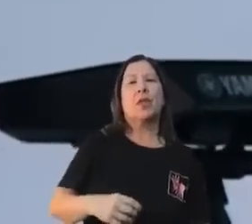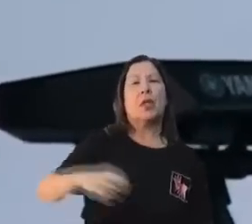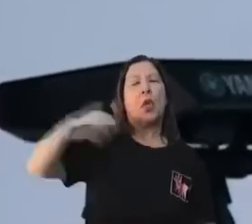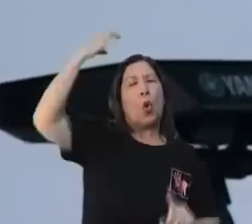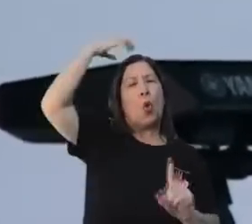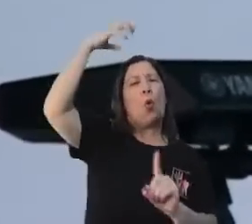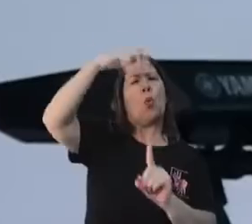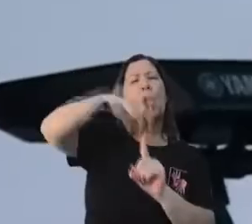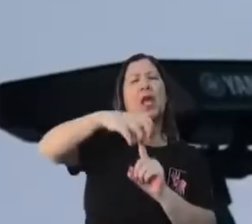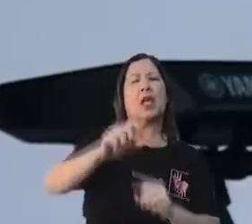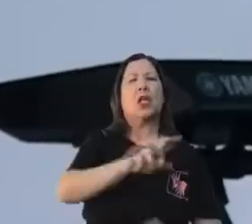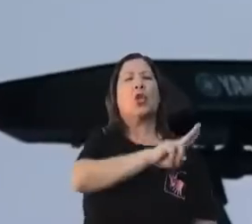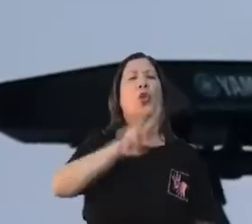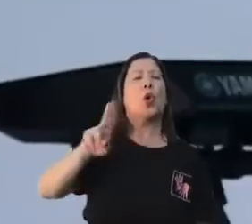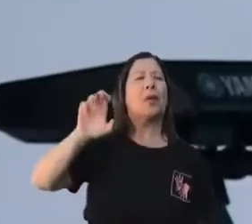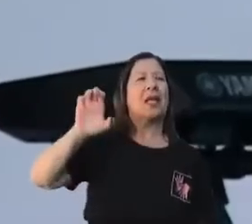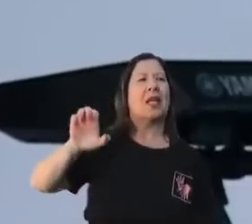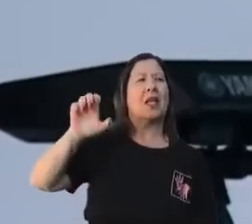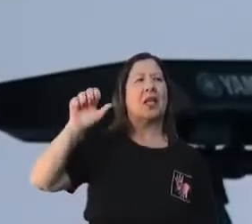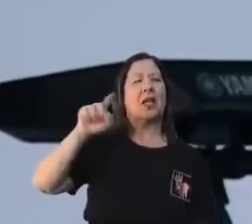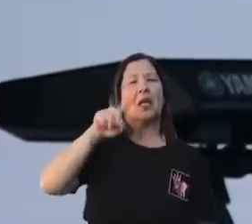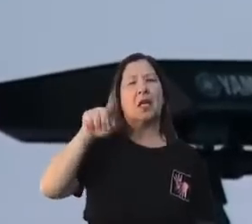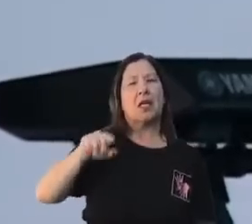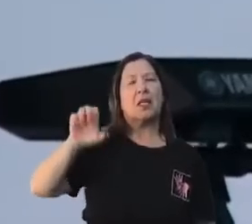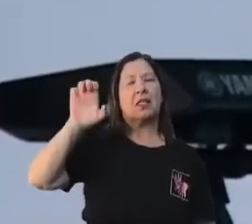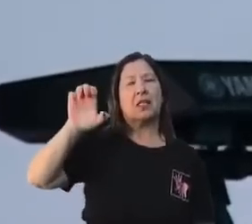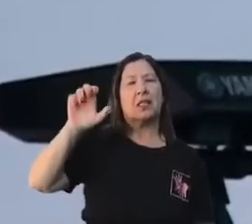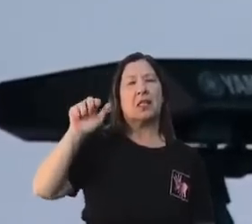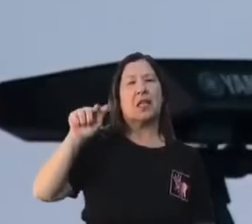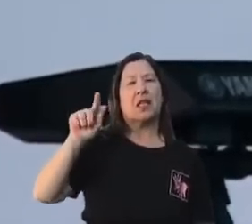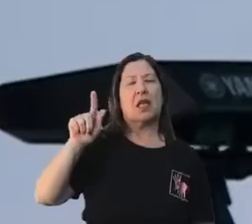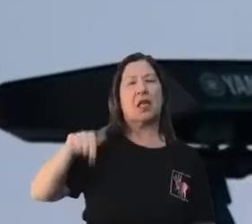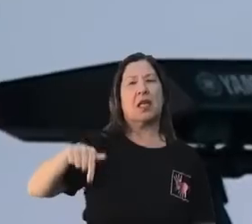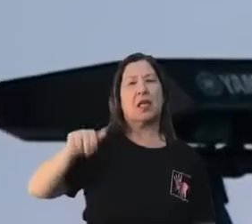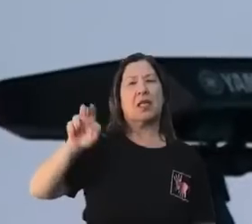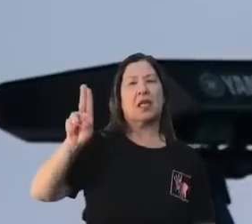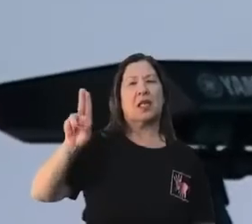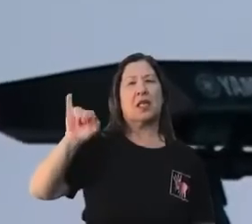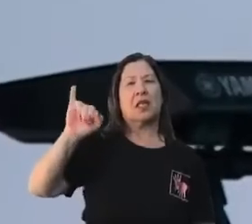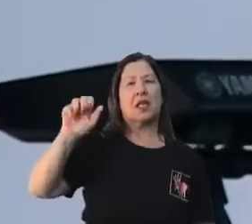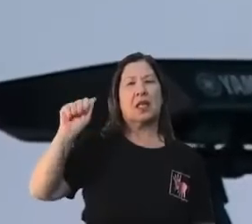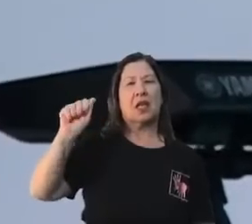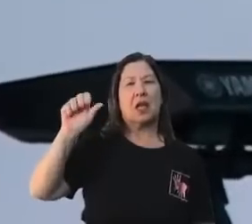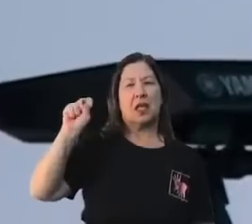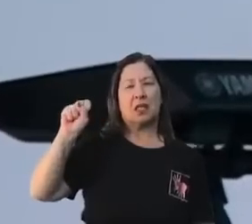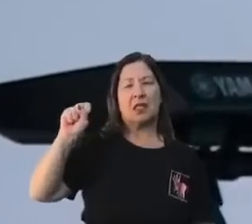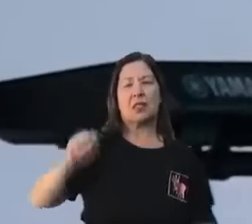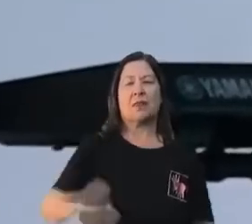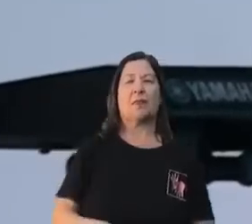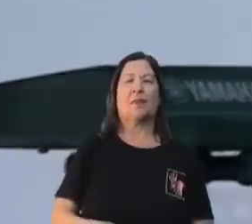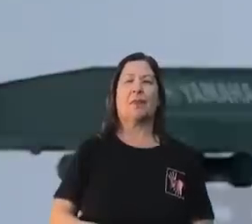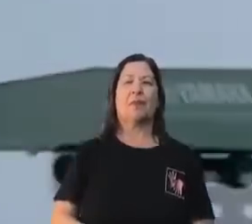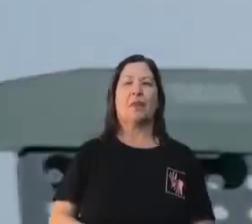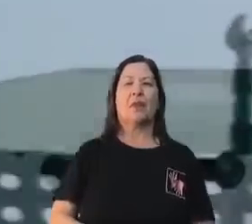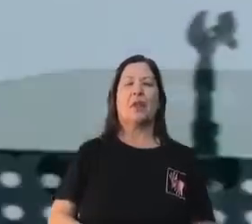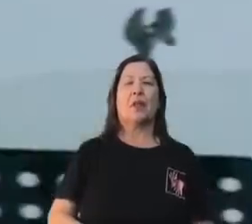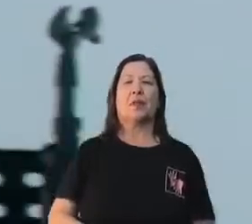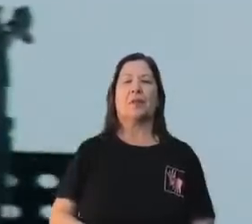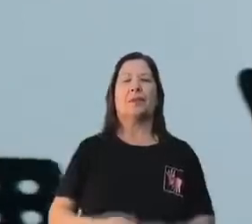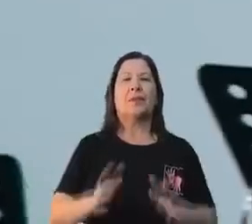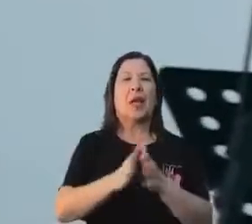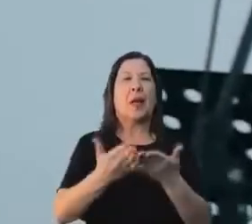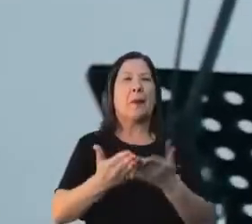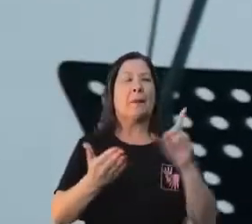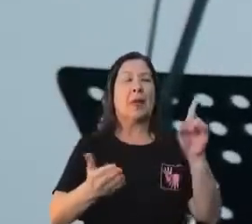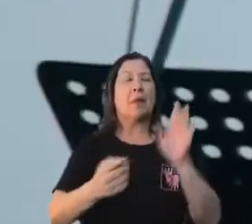homens mais piedosos da história. Um dos reis mais extraordinários do reino de Judá. A Bíblia diz que nunca